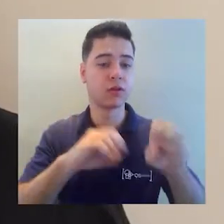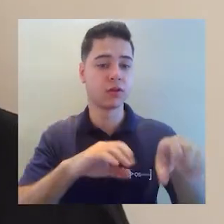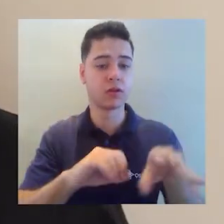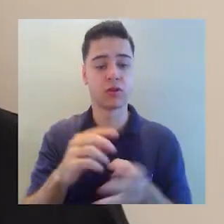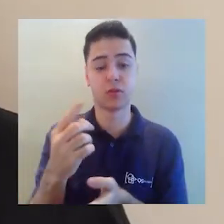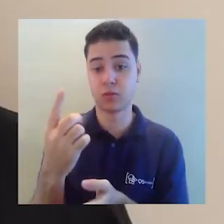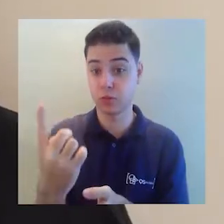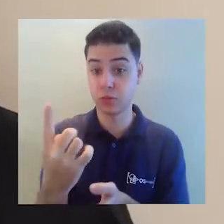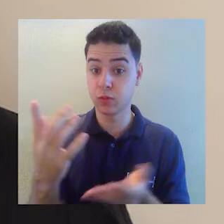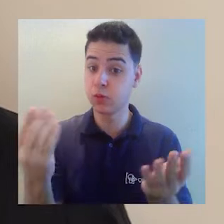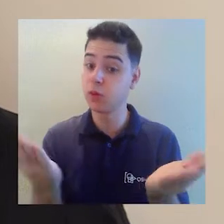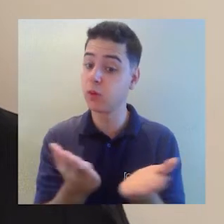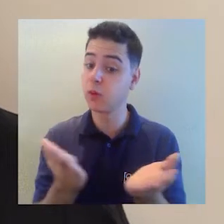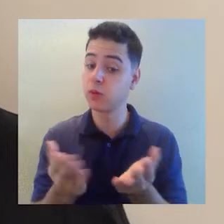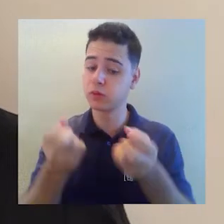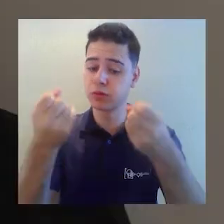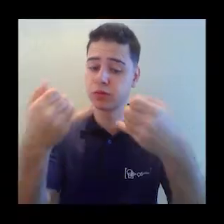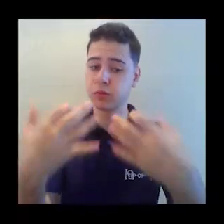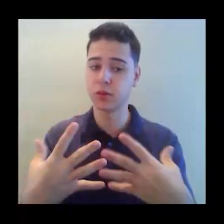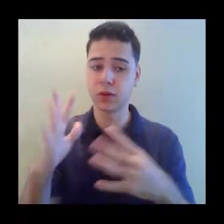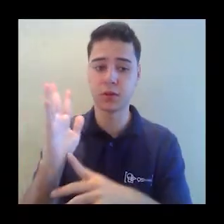A gente vai falar sobre arte de rua.